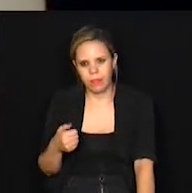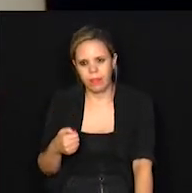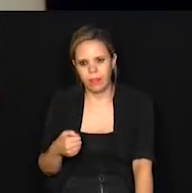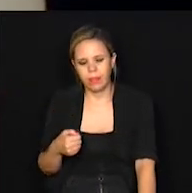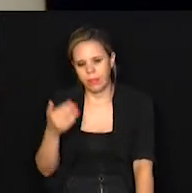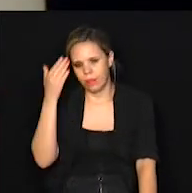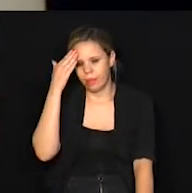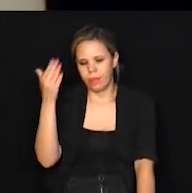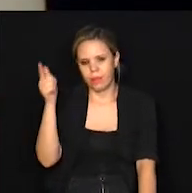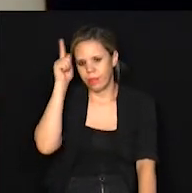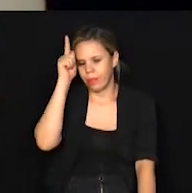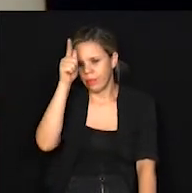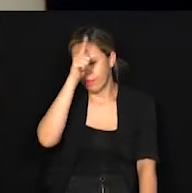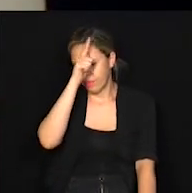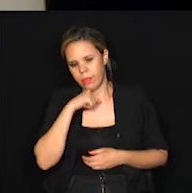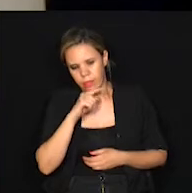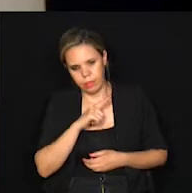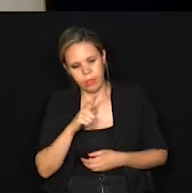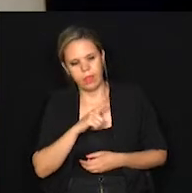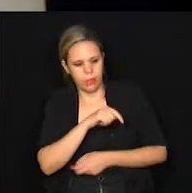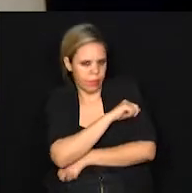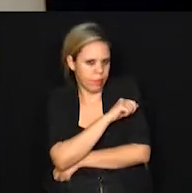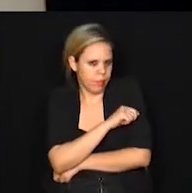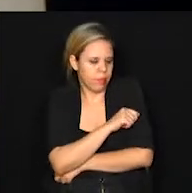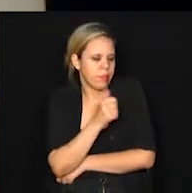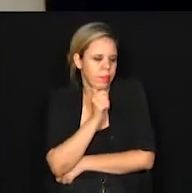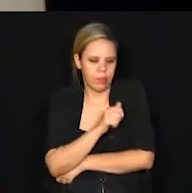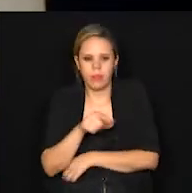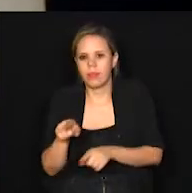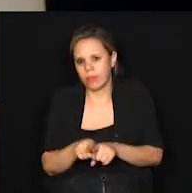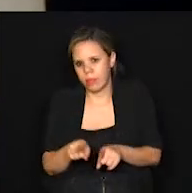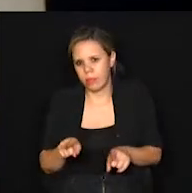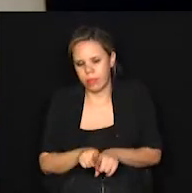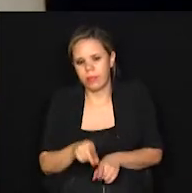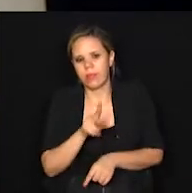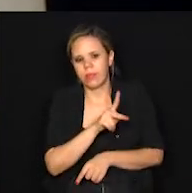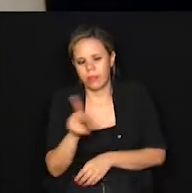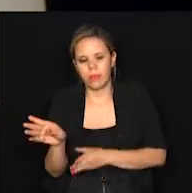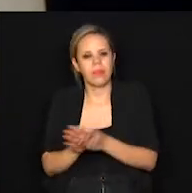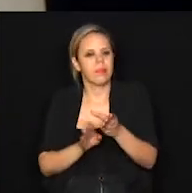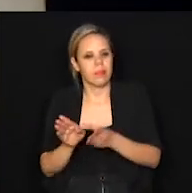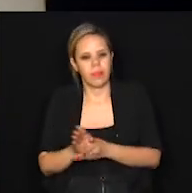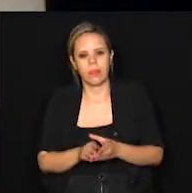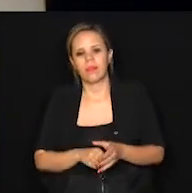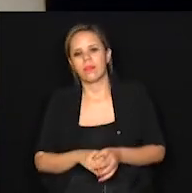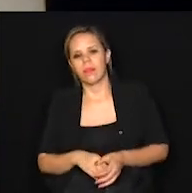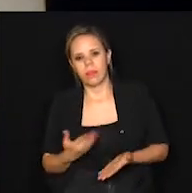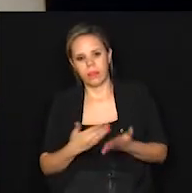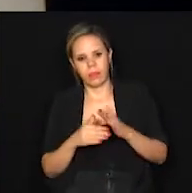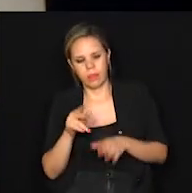e no chão da escola, assim como a gente costuma dizer. Verônica, muito obrigado, passo a palavra.